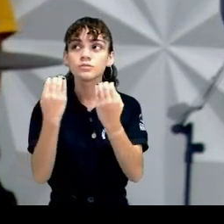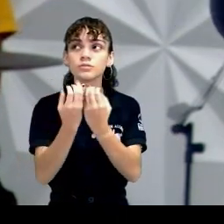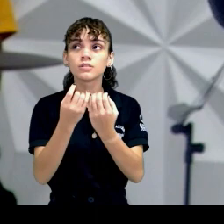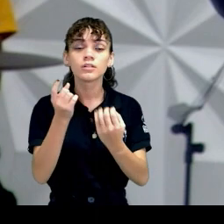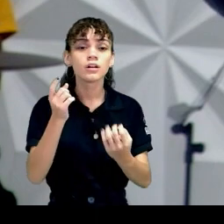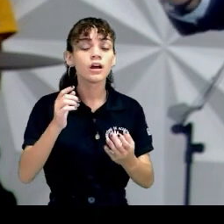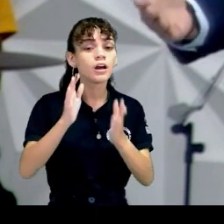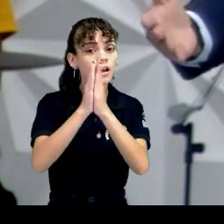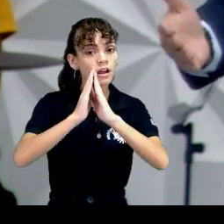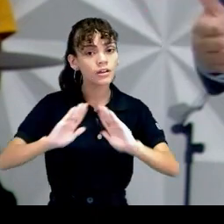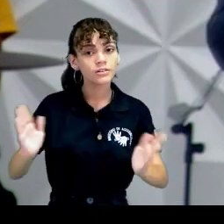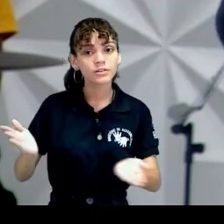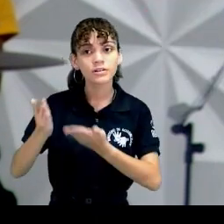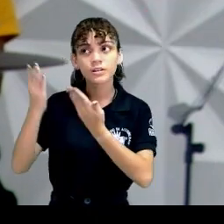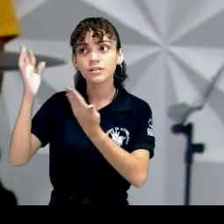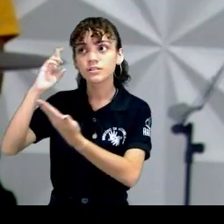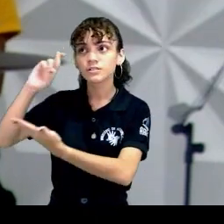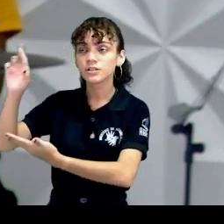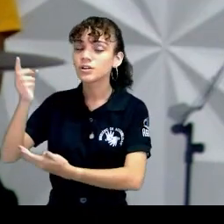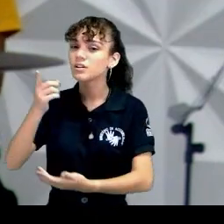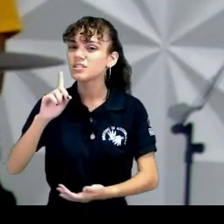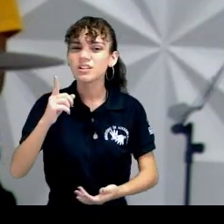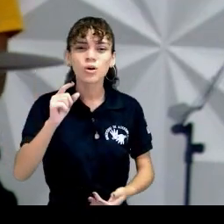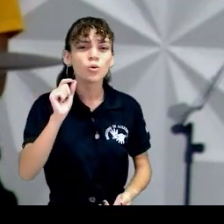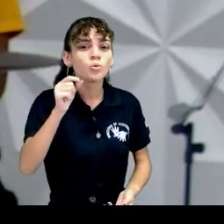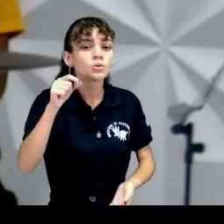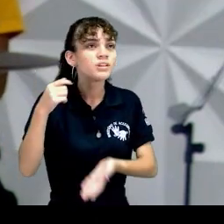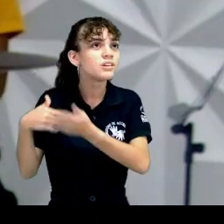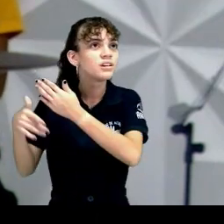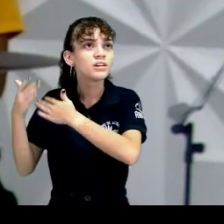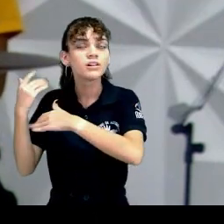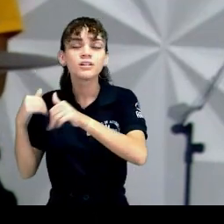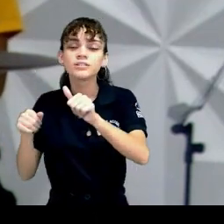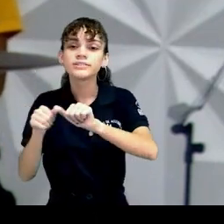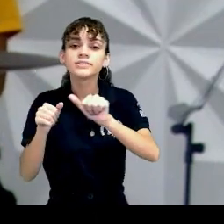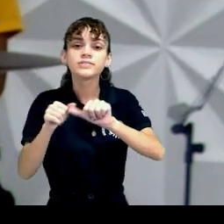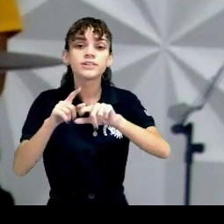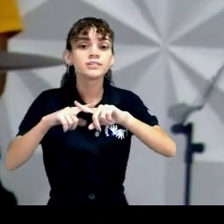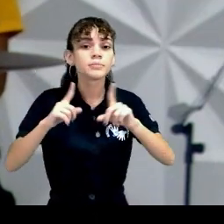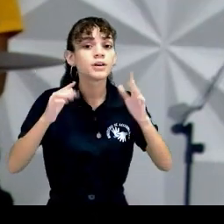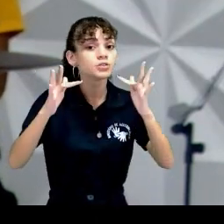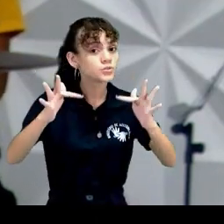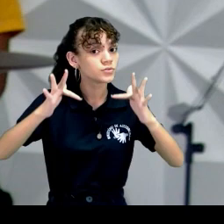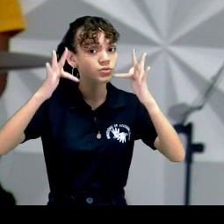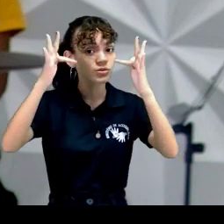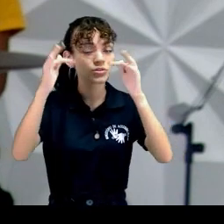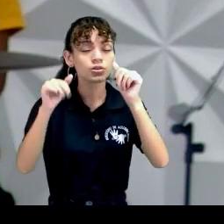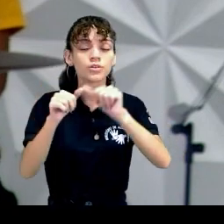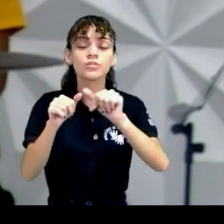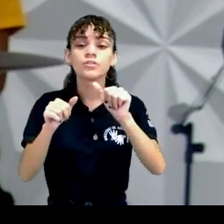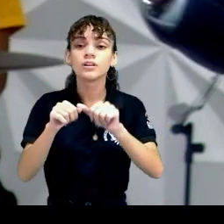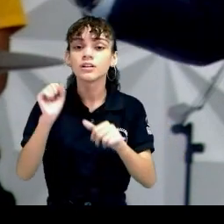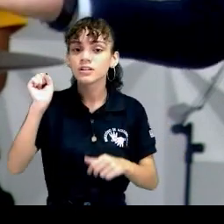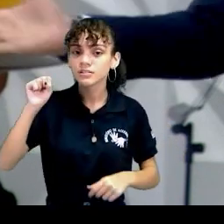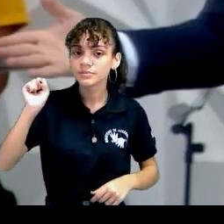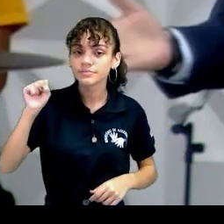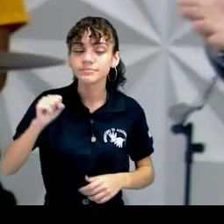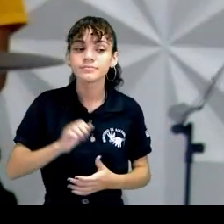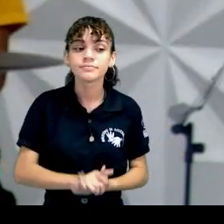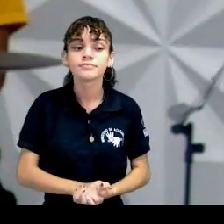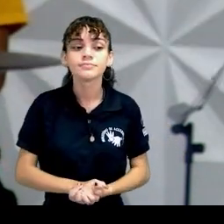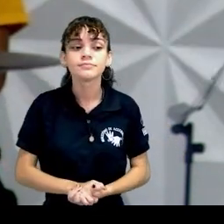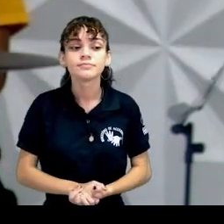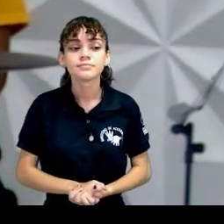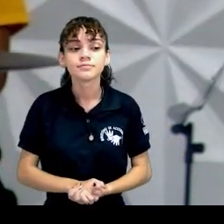por aquilo que Ele tem feito e por aquilo que Ele irá fazer. Que sejamos cada vez mais dependentes, assim como esses 10